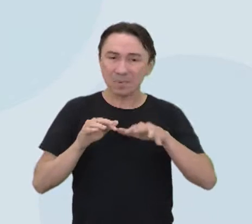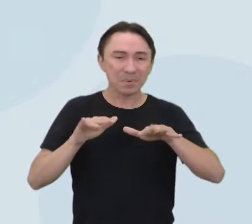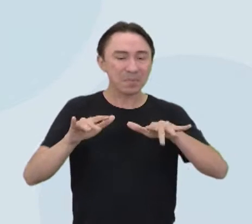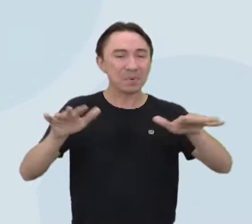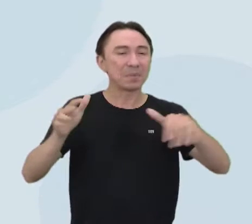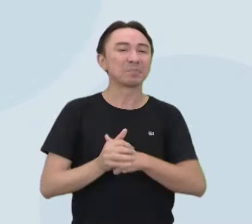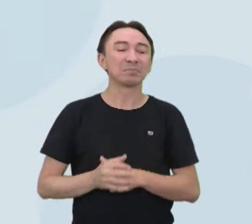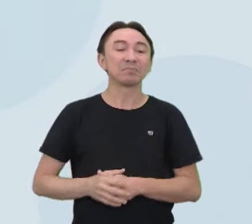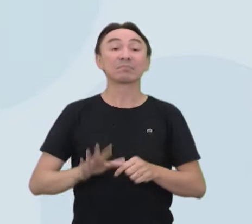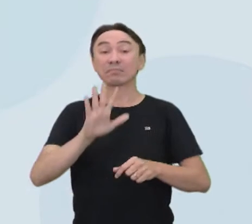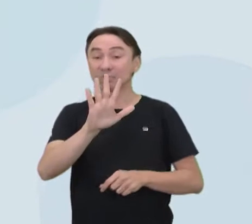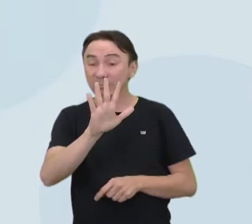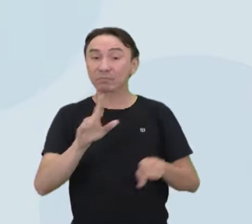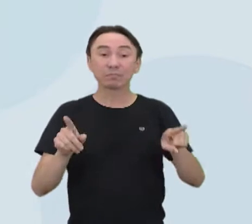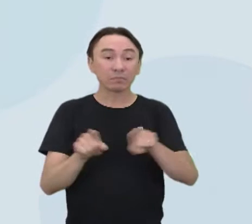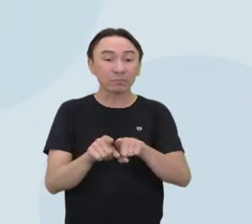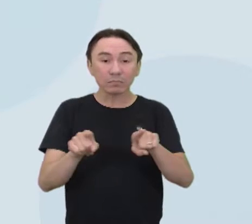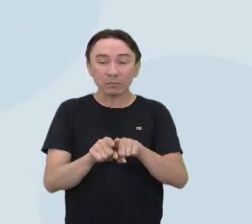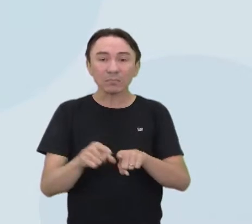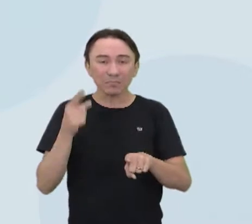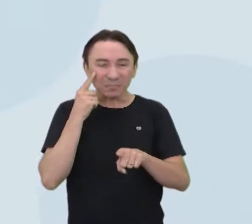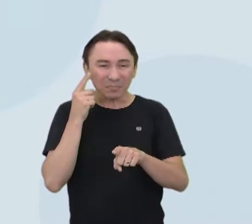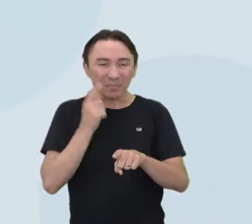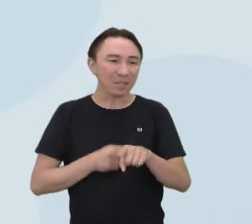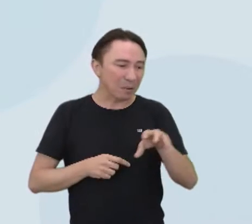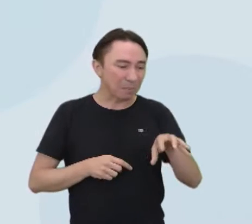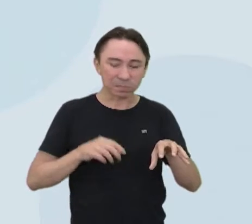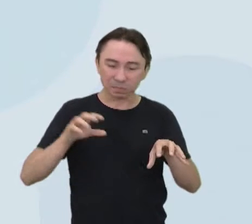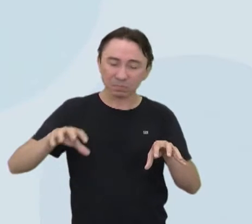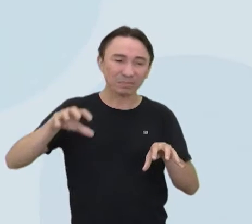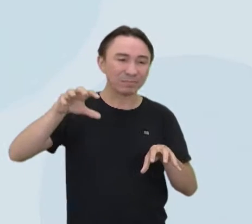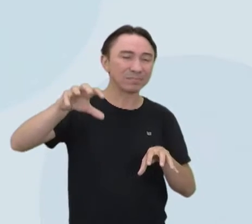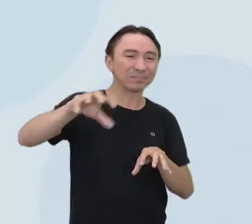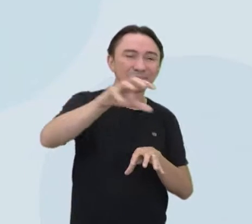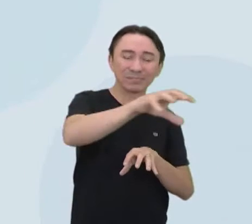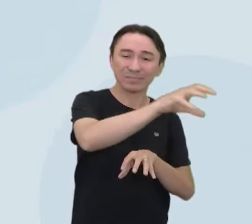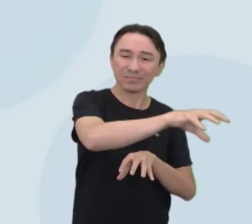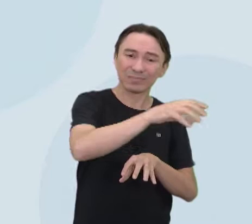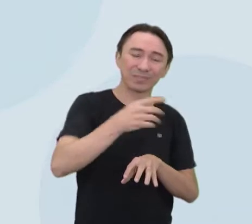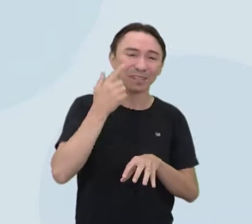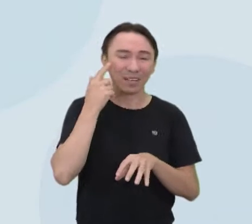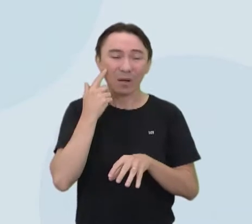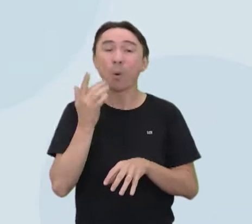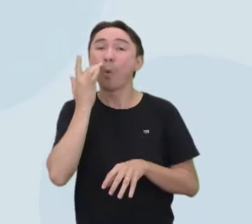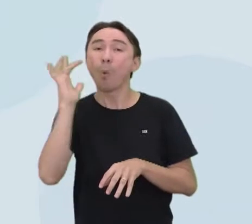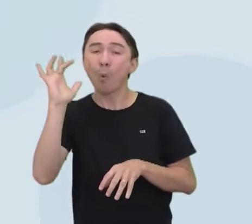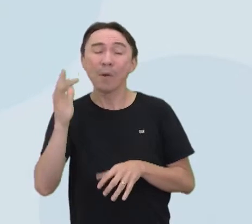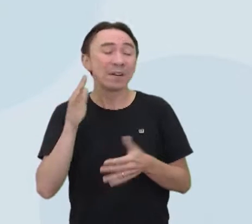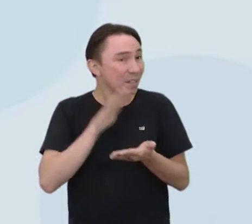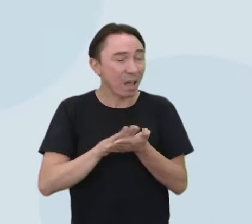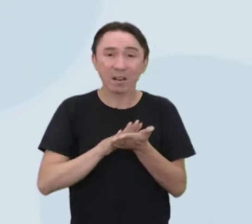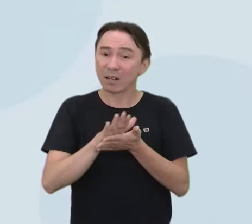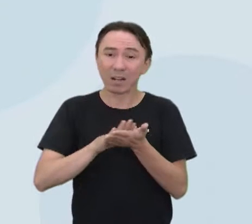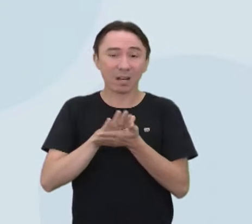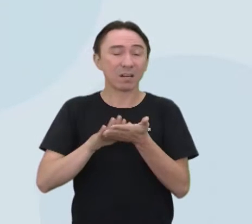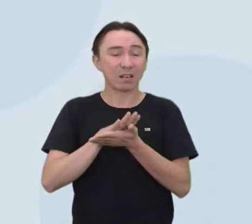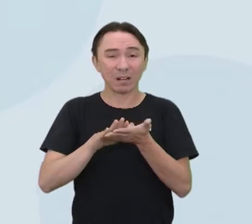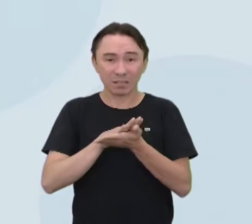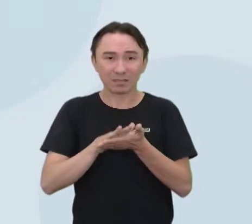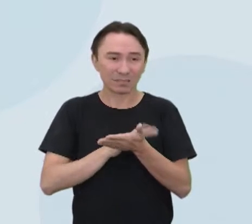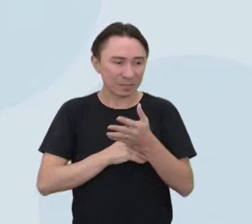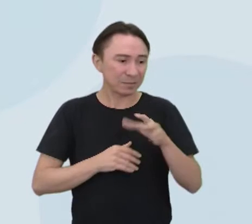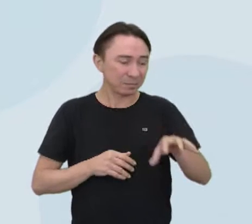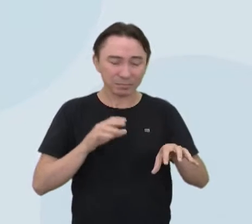perceberam a existência de vários pontos de mineração, mas nenhum deles era ligado à extração do ouro. Então, cada tipo de